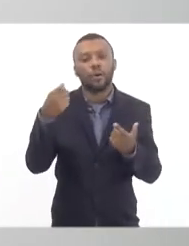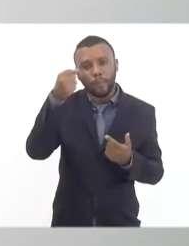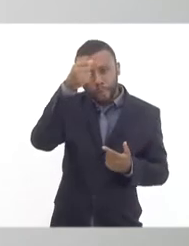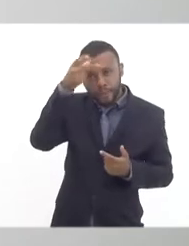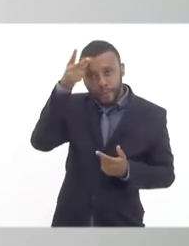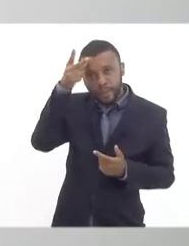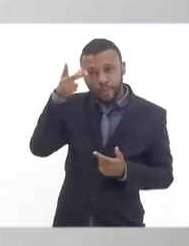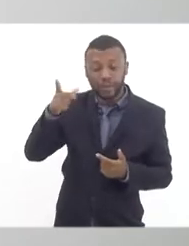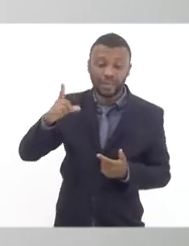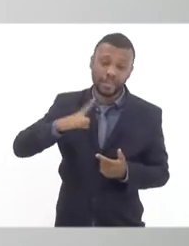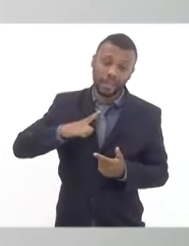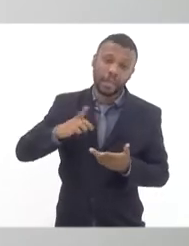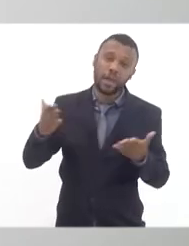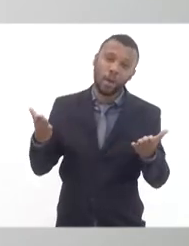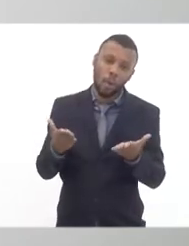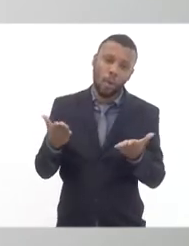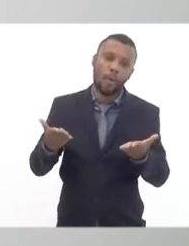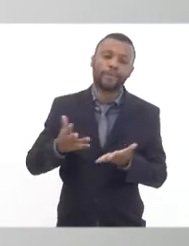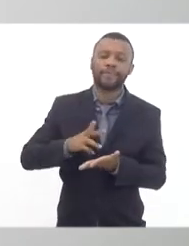tem